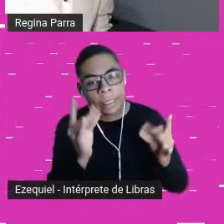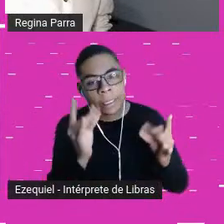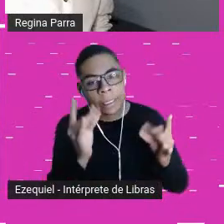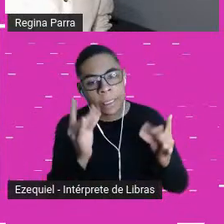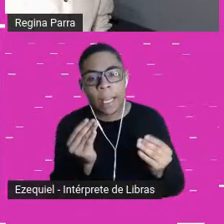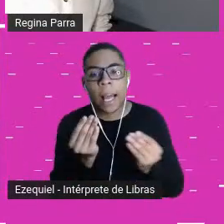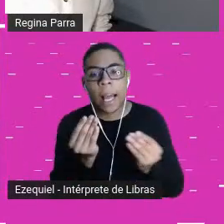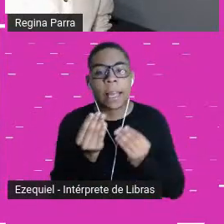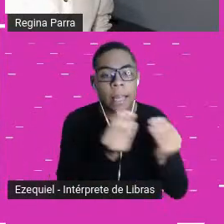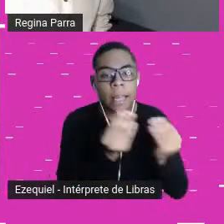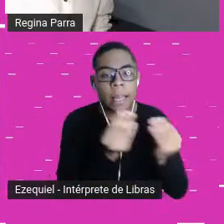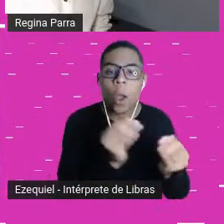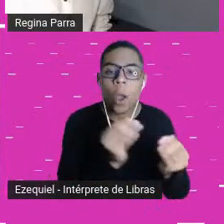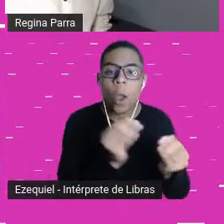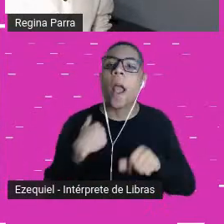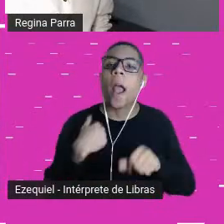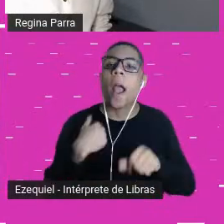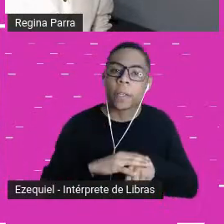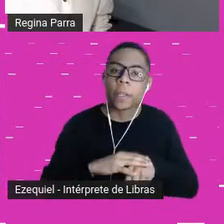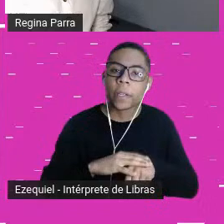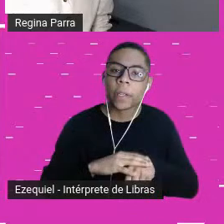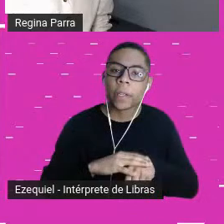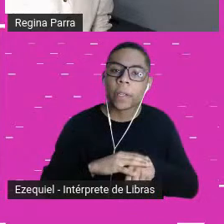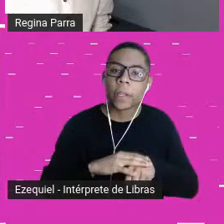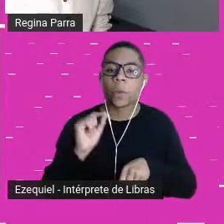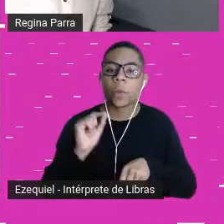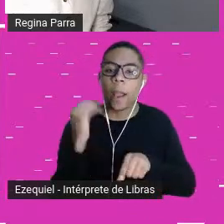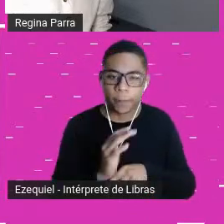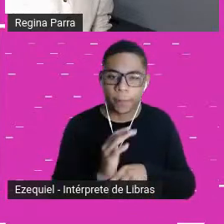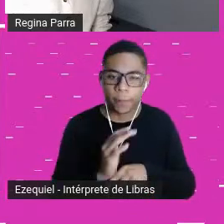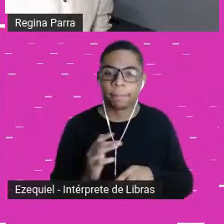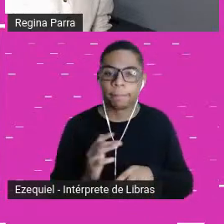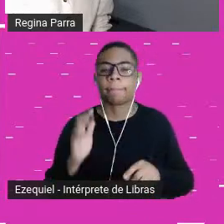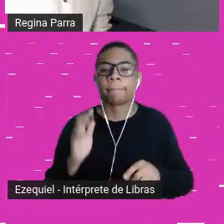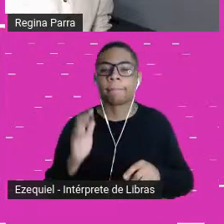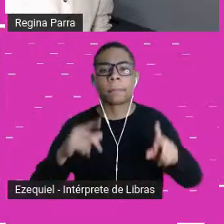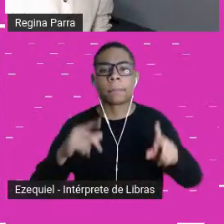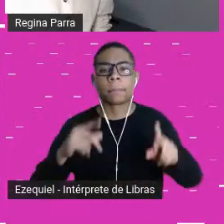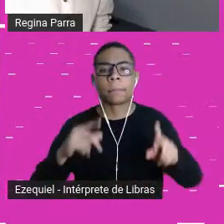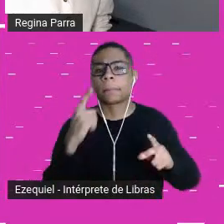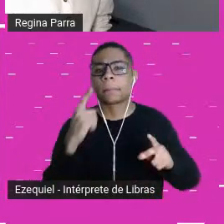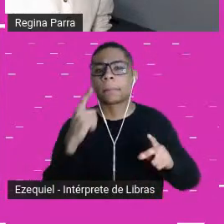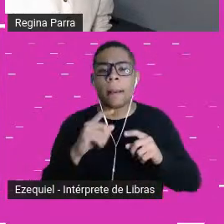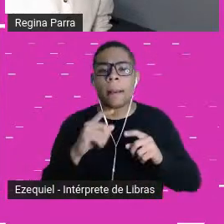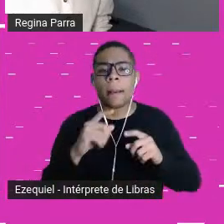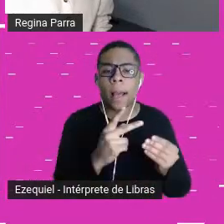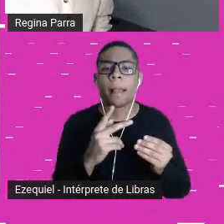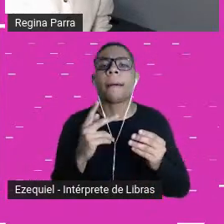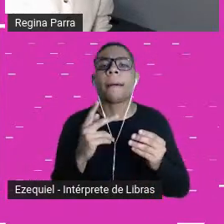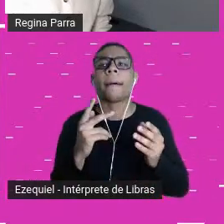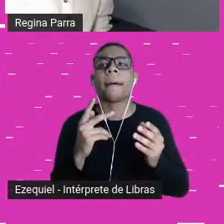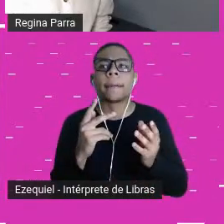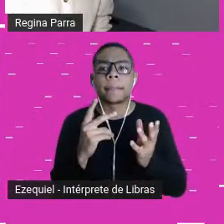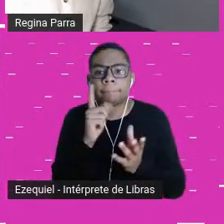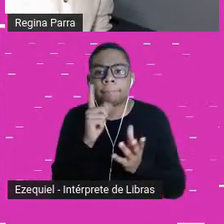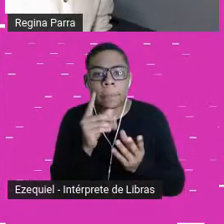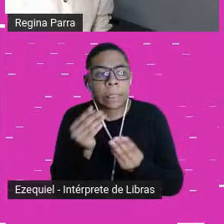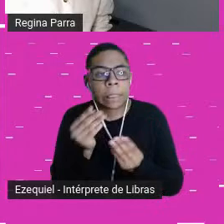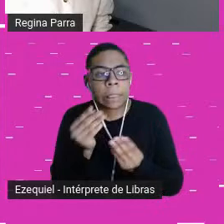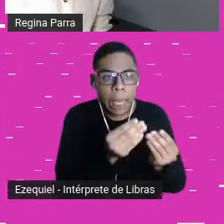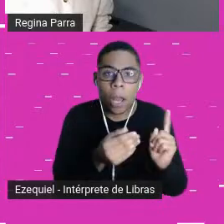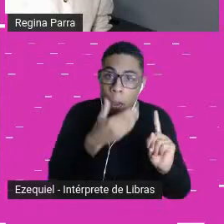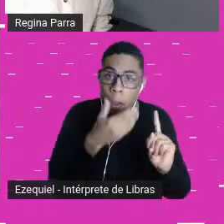os enfrentamentos que ela foi tendo para colocar esse homem no lugar devido, né?